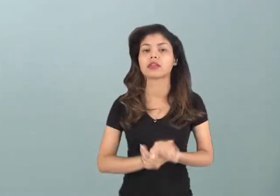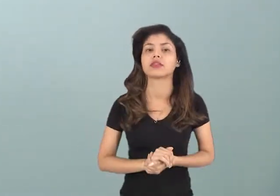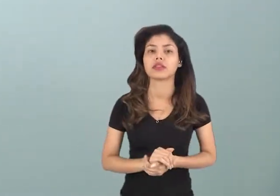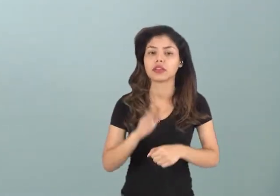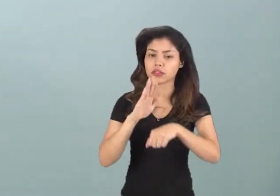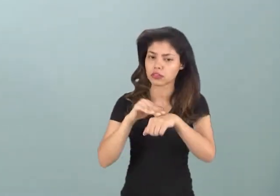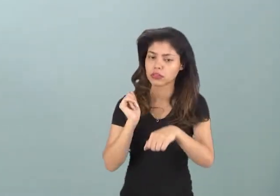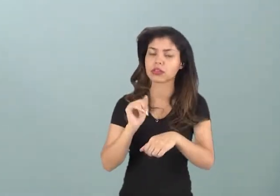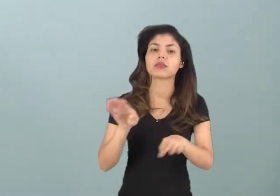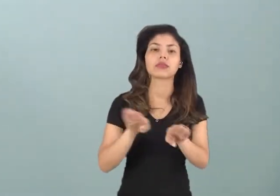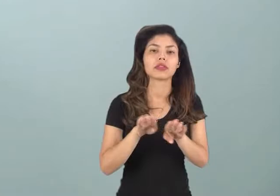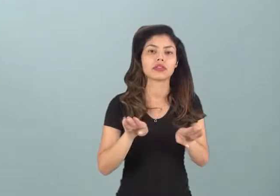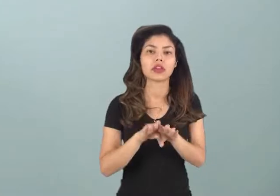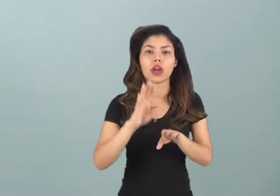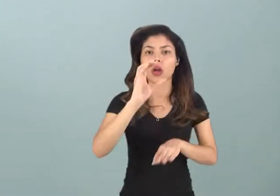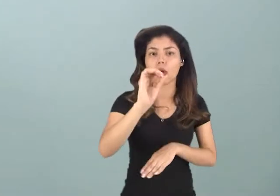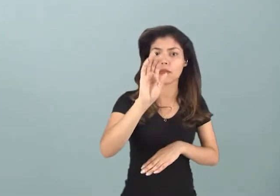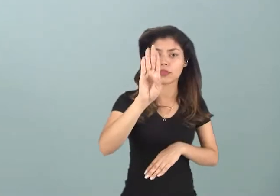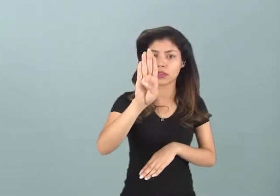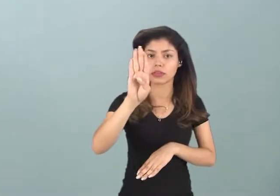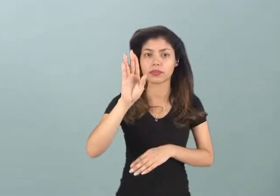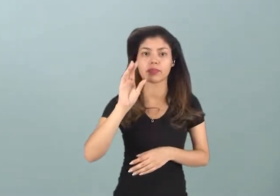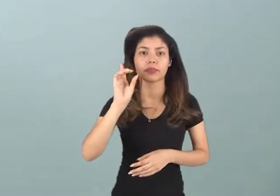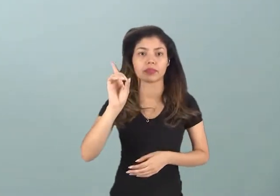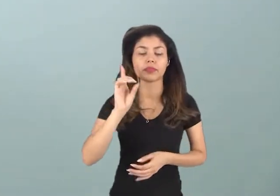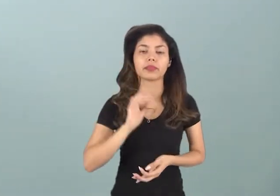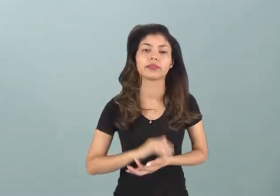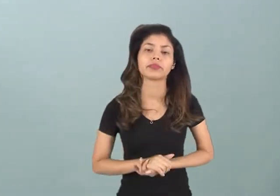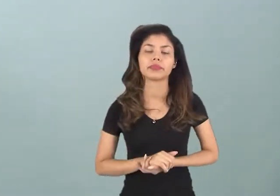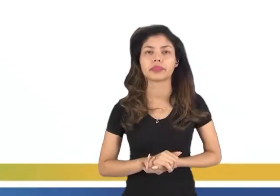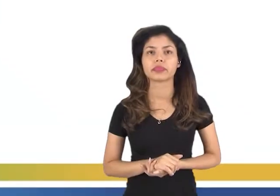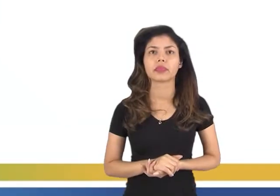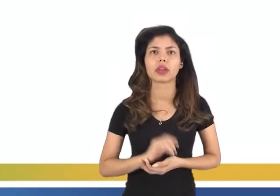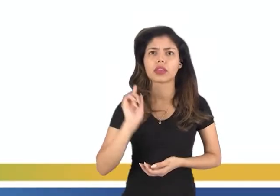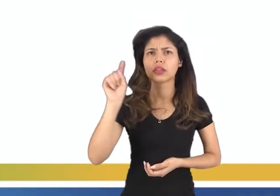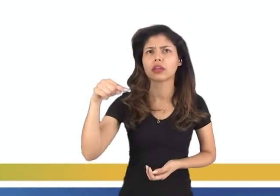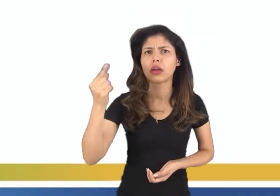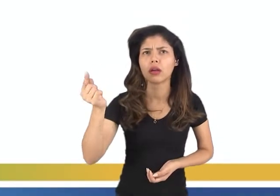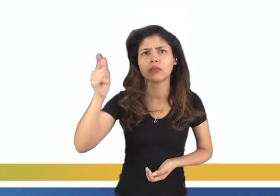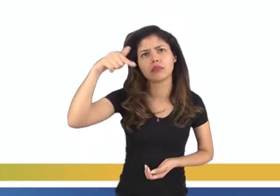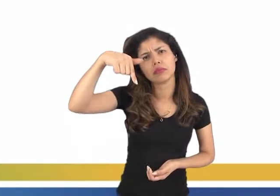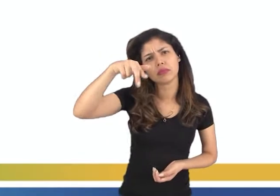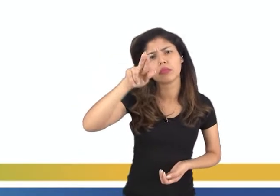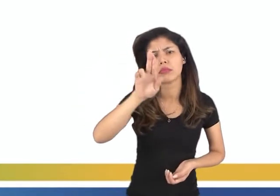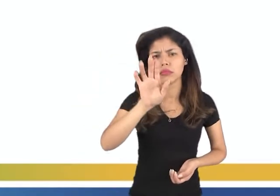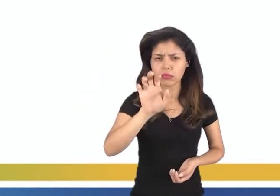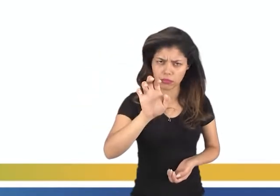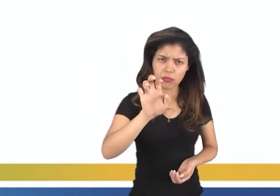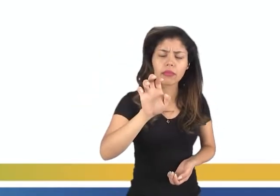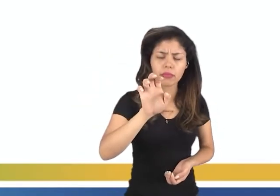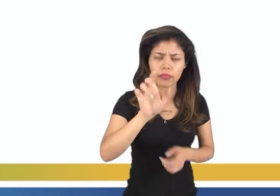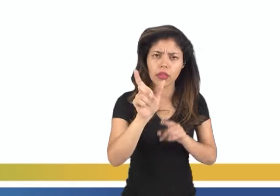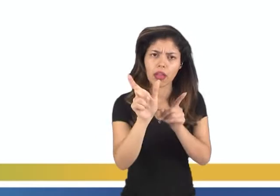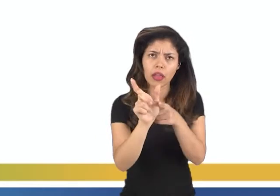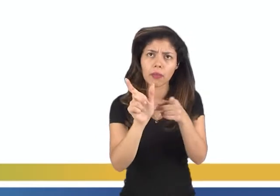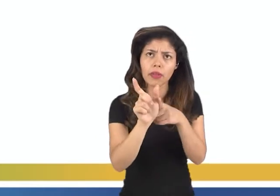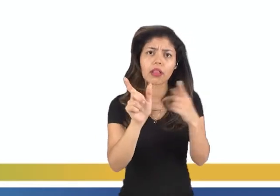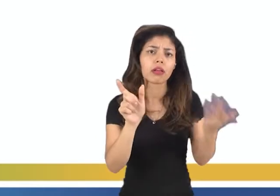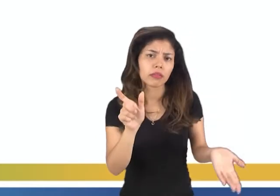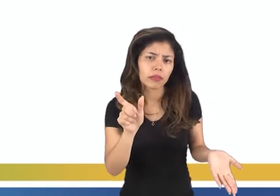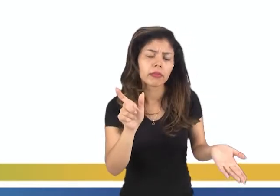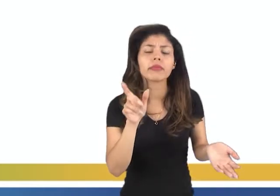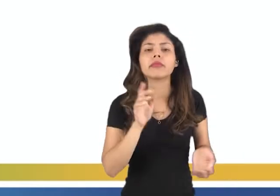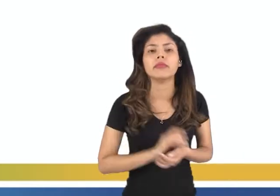objeto direto. Depois dele vem um que, né? Olha só, gente, um que. Lutadores que usam